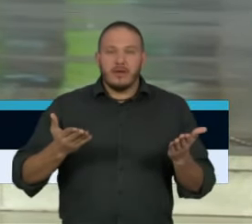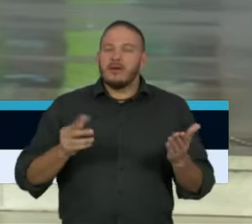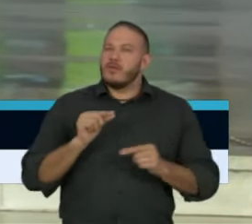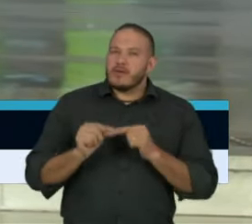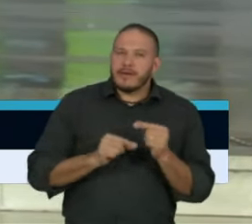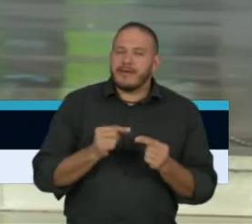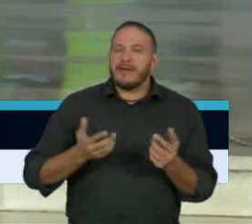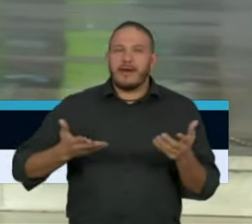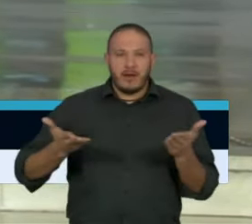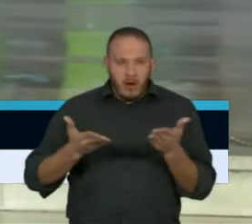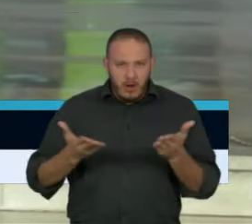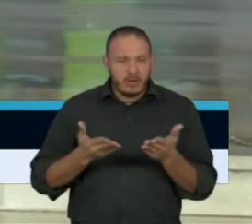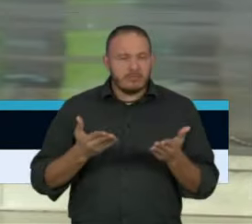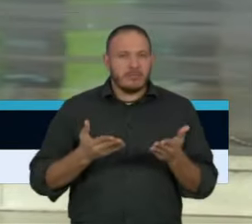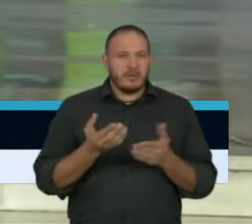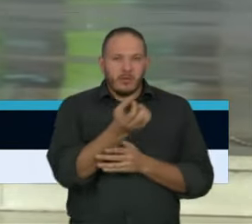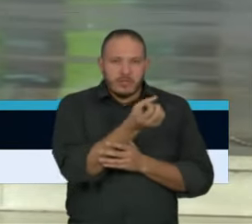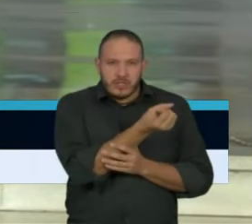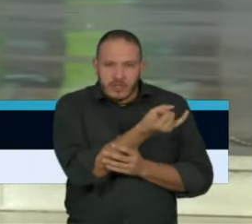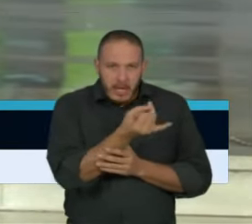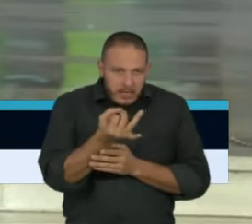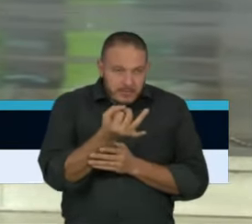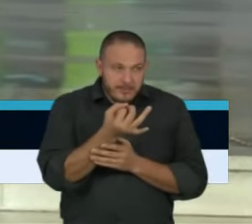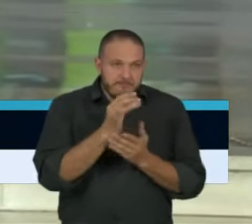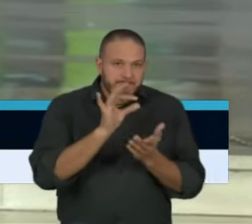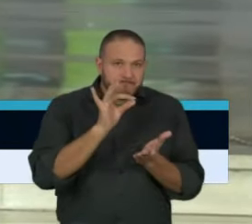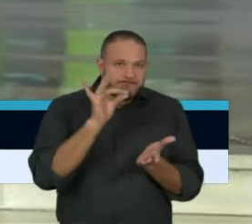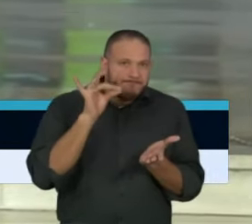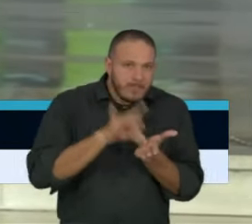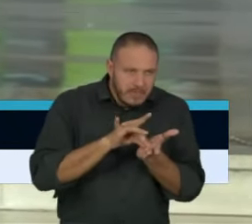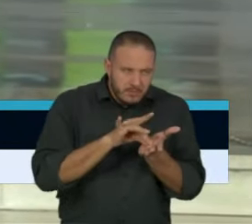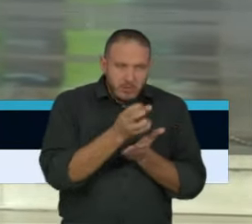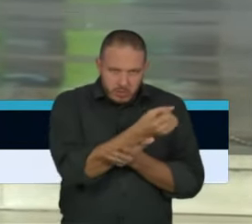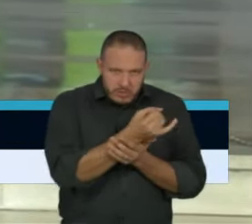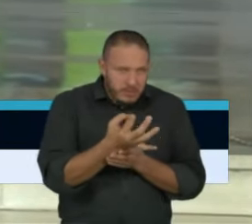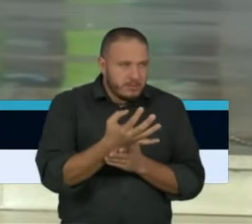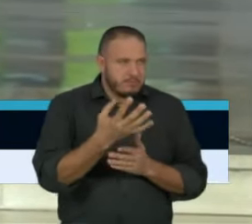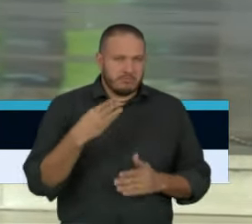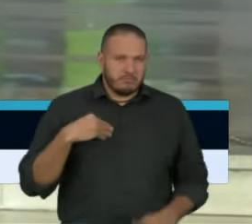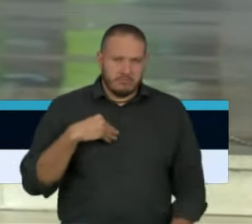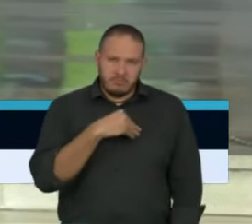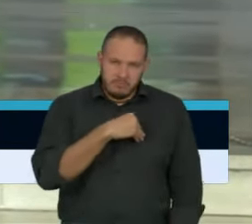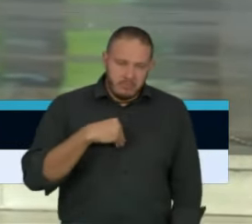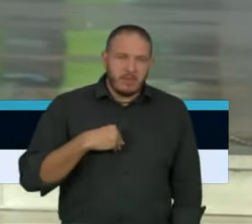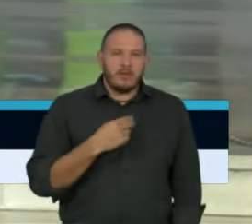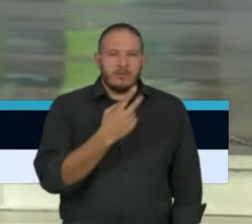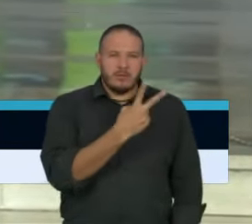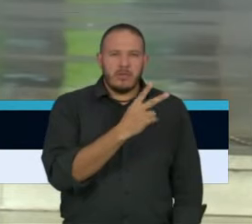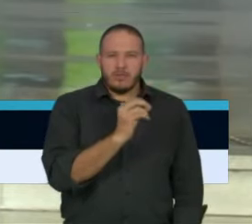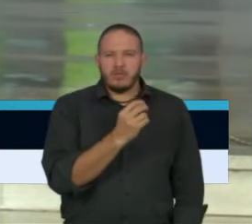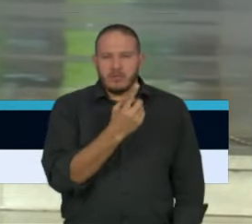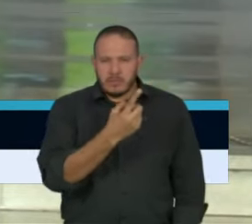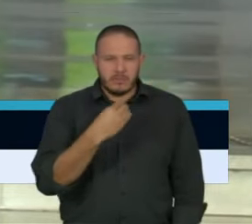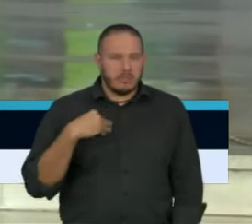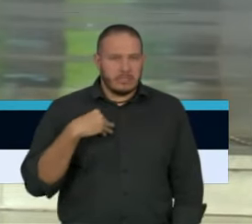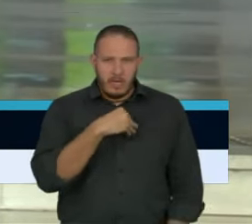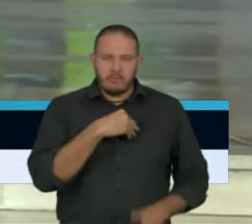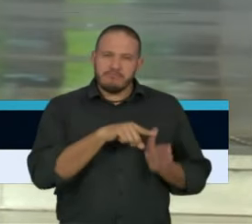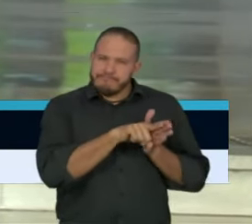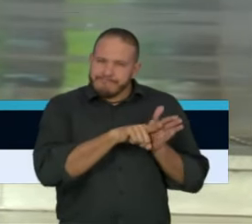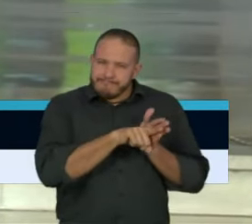grau de positividade que esse número de exames, de 201 exames, terá? Porque